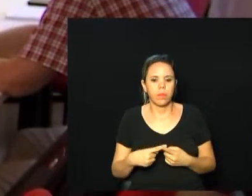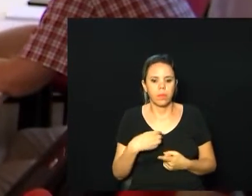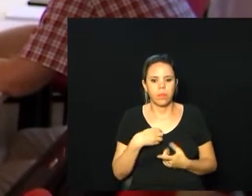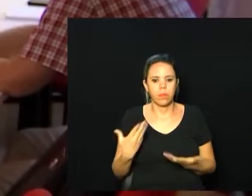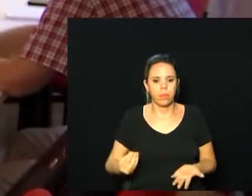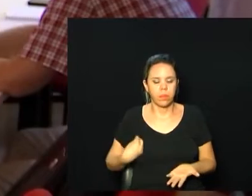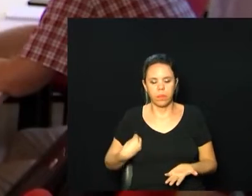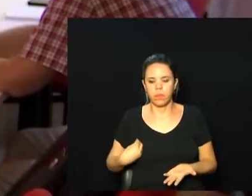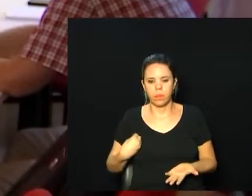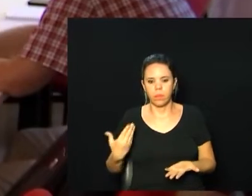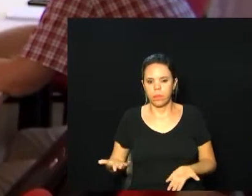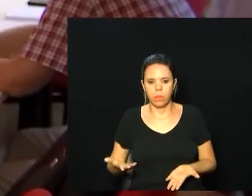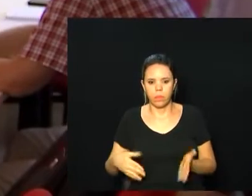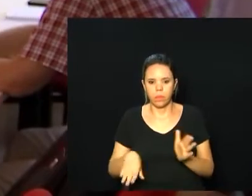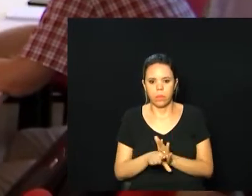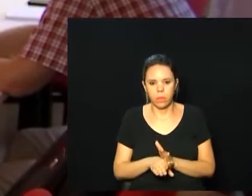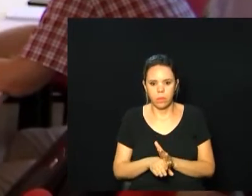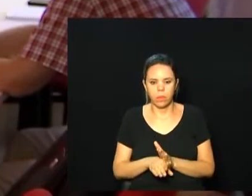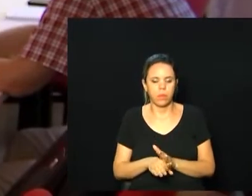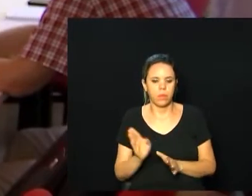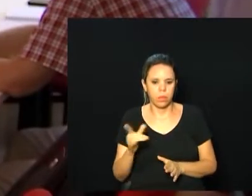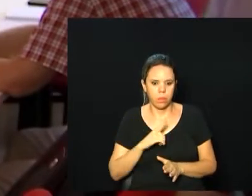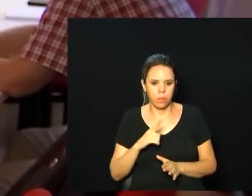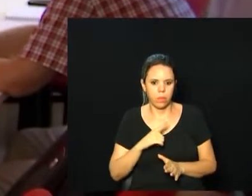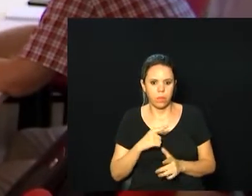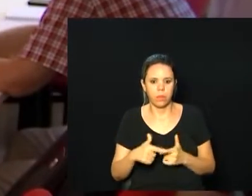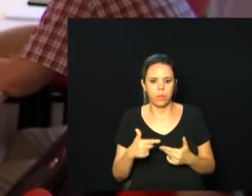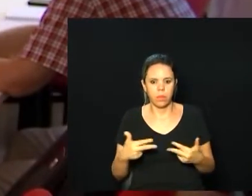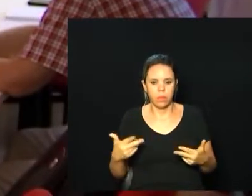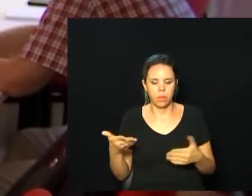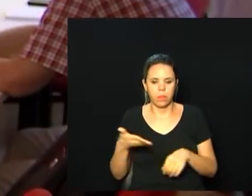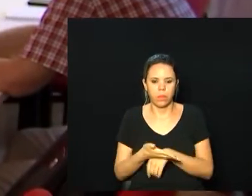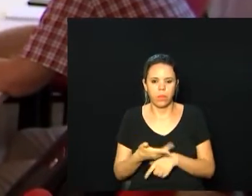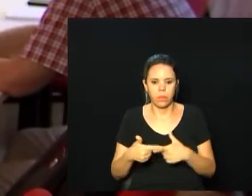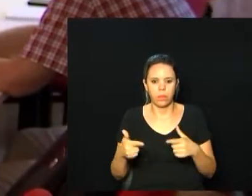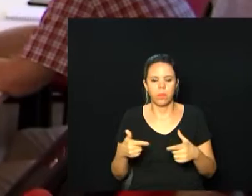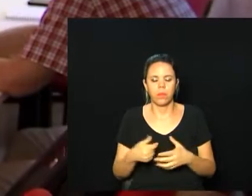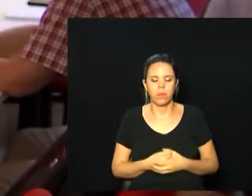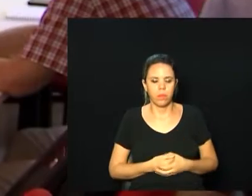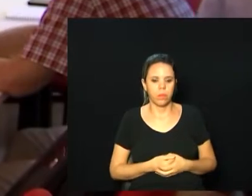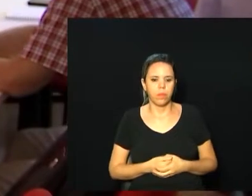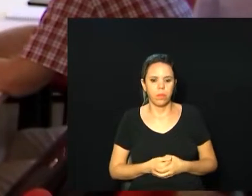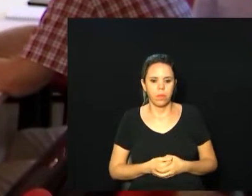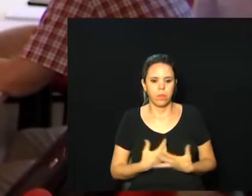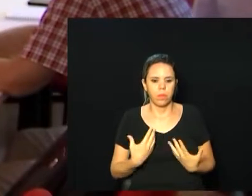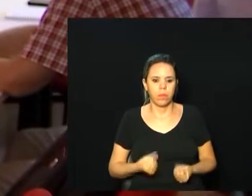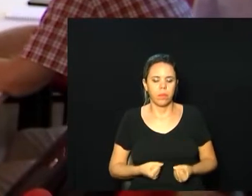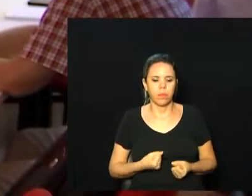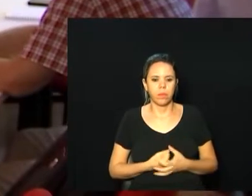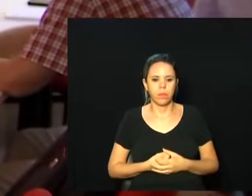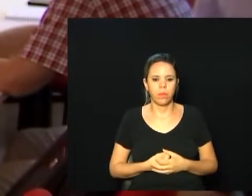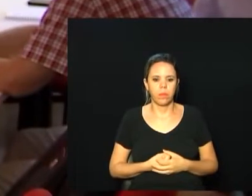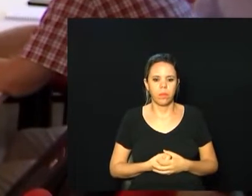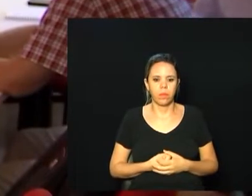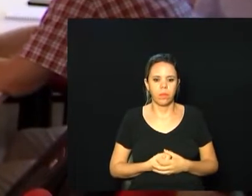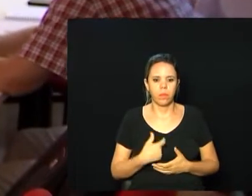está, chegaremos a já tem uma série de instituições entrando em colapso e vamos chegar à